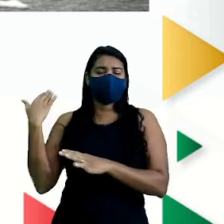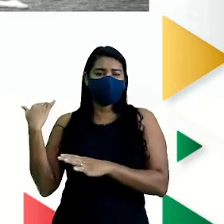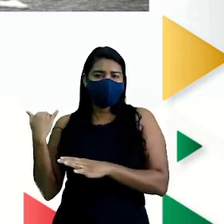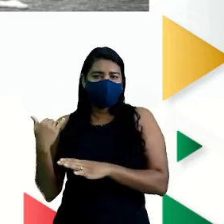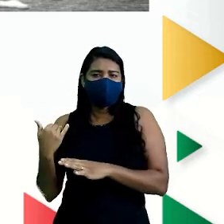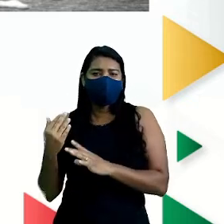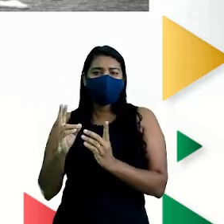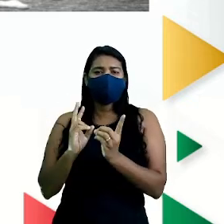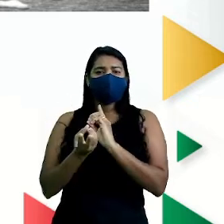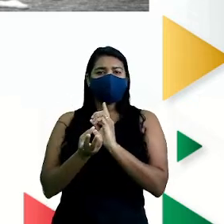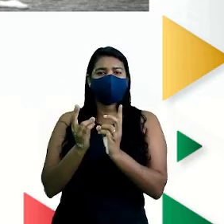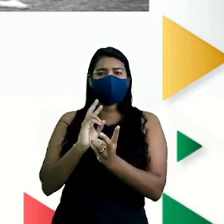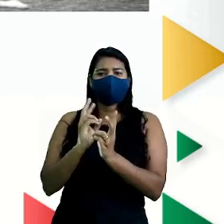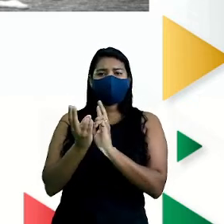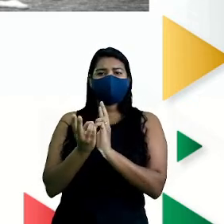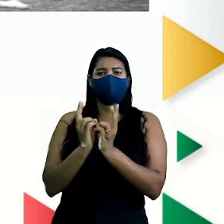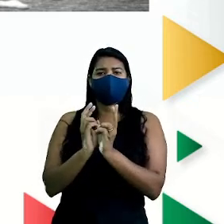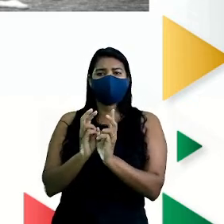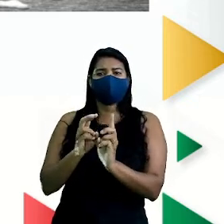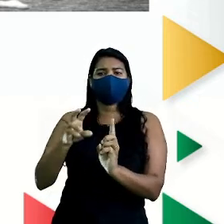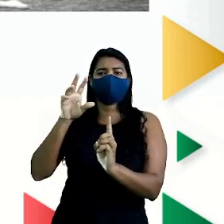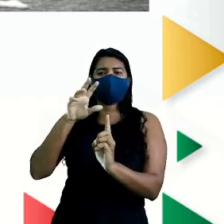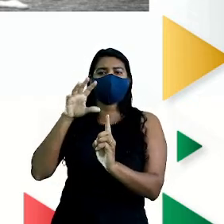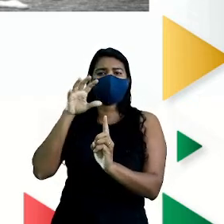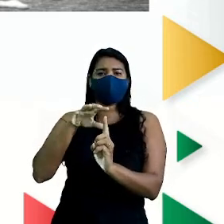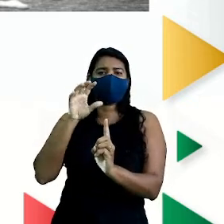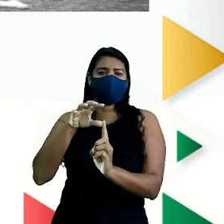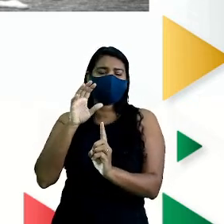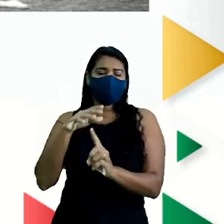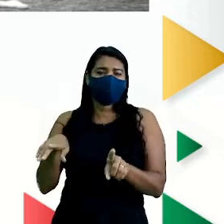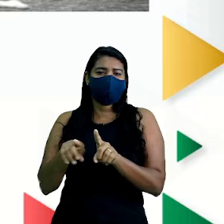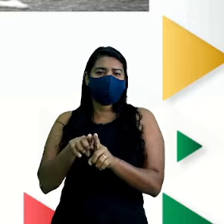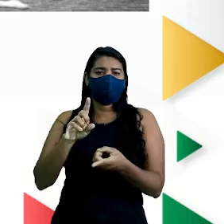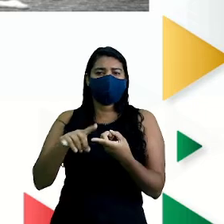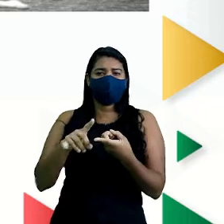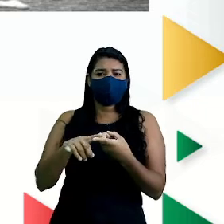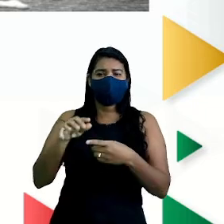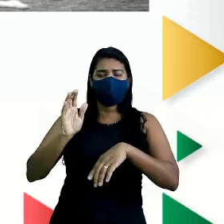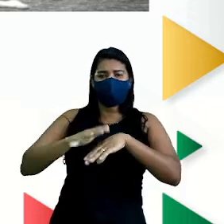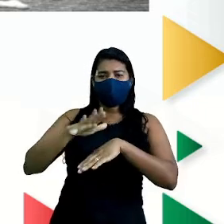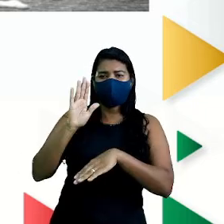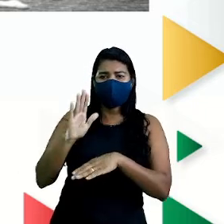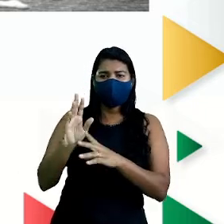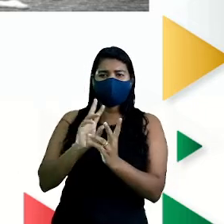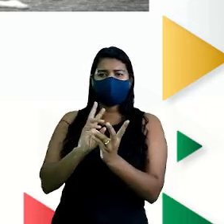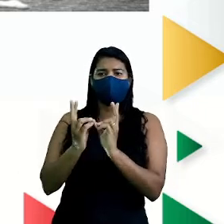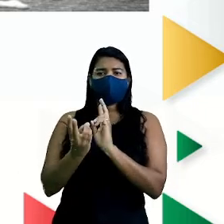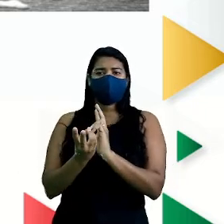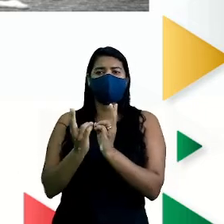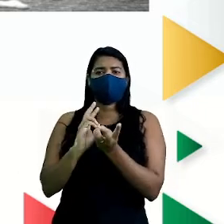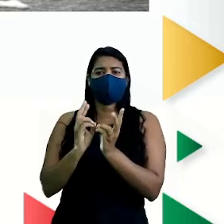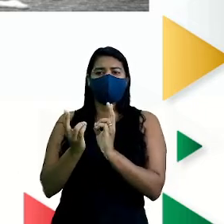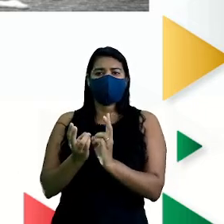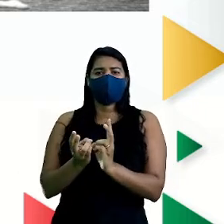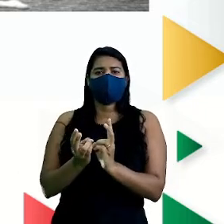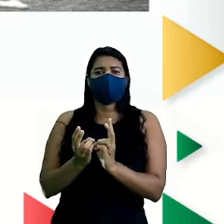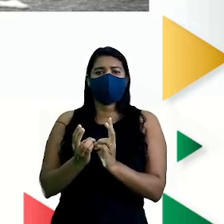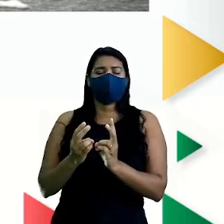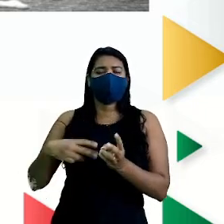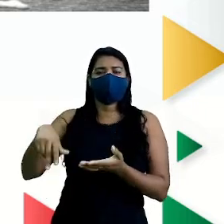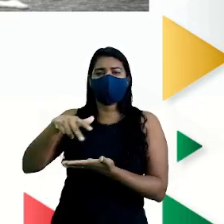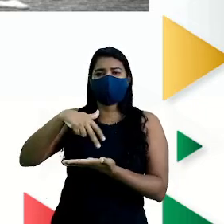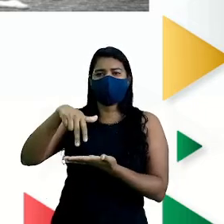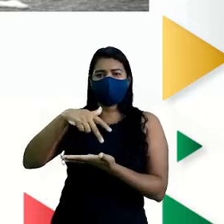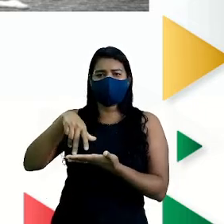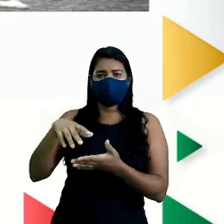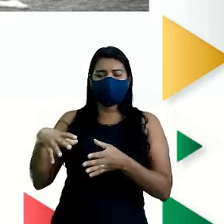grande influenciadora do frevo. Então, que a princípio até muitos capoeiristas eles saíam dançando nos